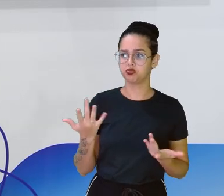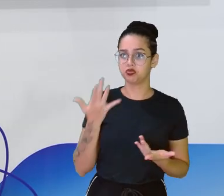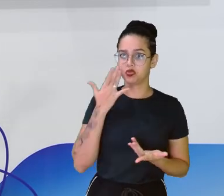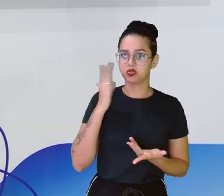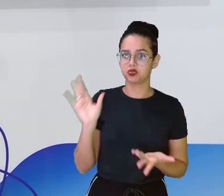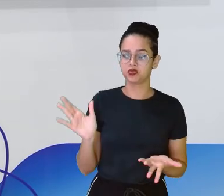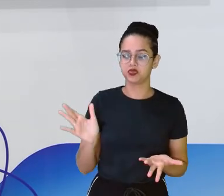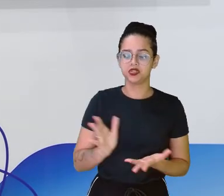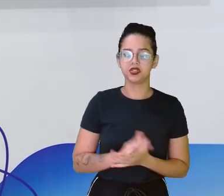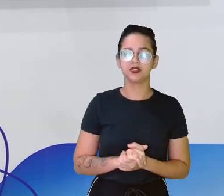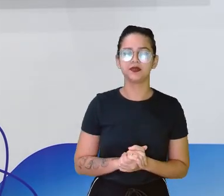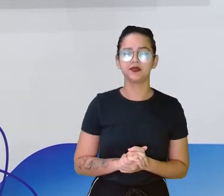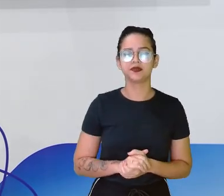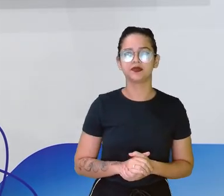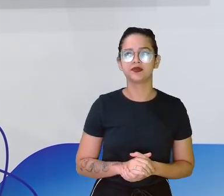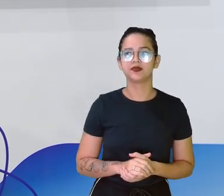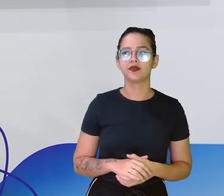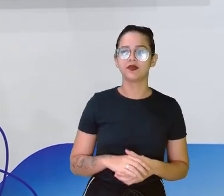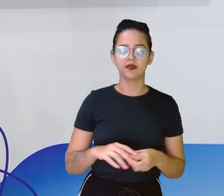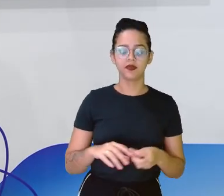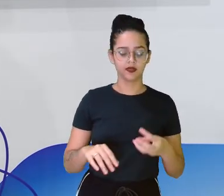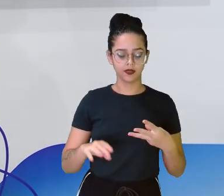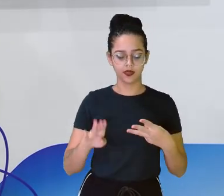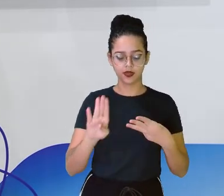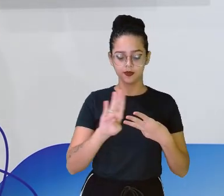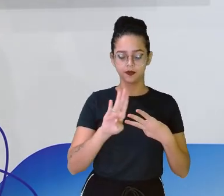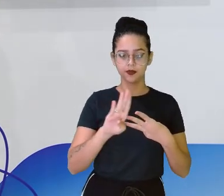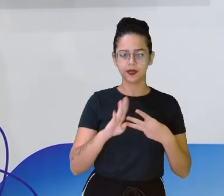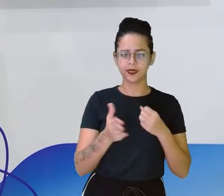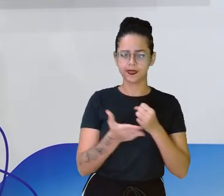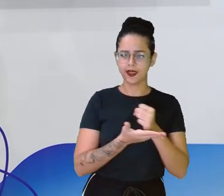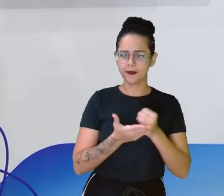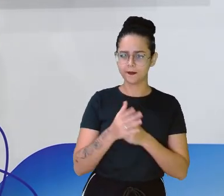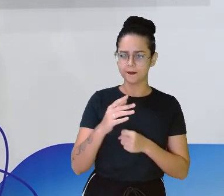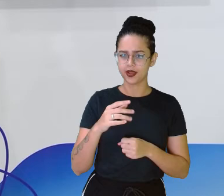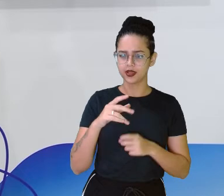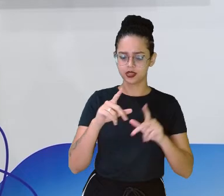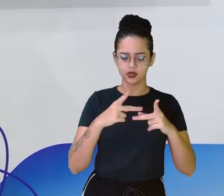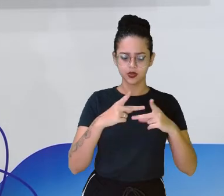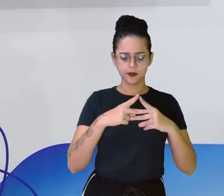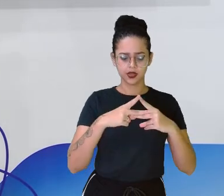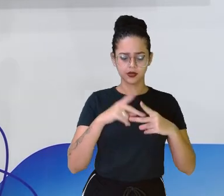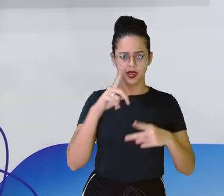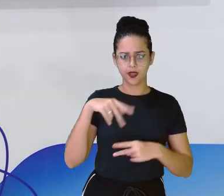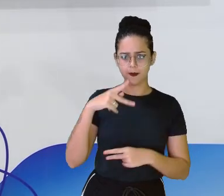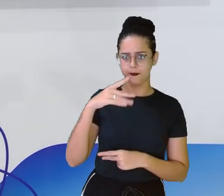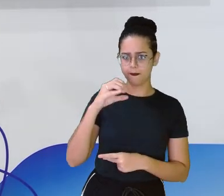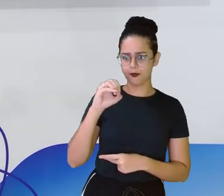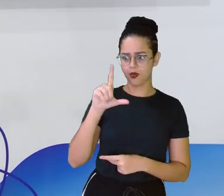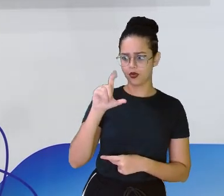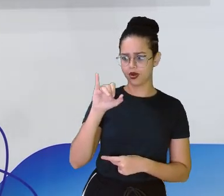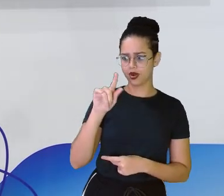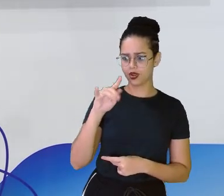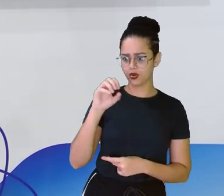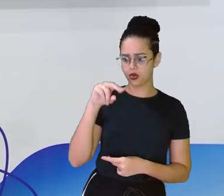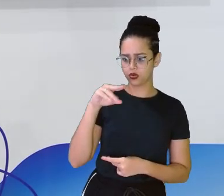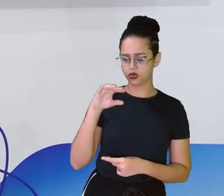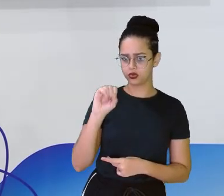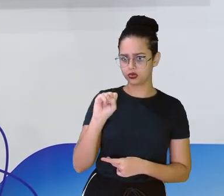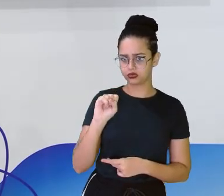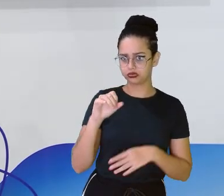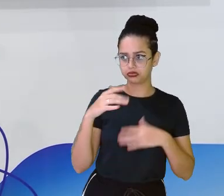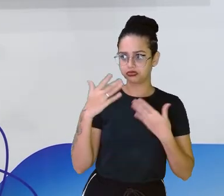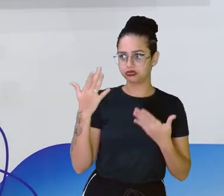Não sei. A base de uma pirâmide são polígonos? Eita, esquentou essa, né? Será que é